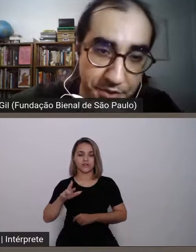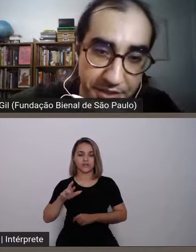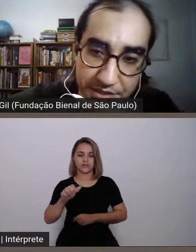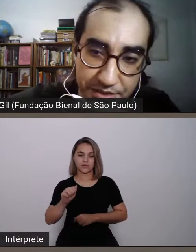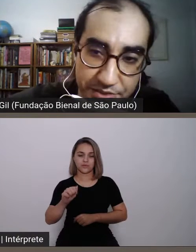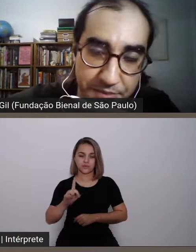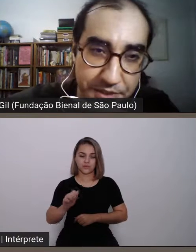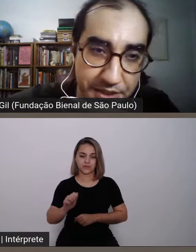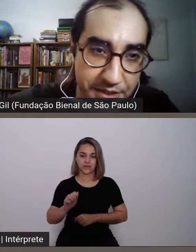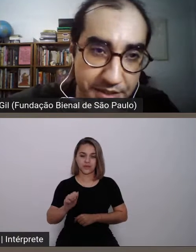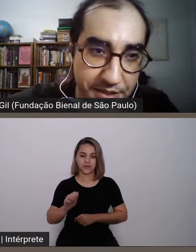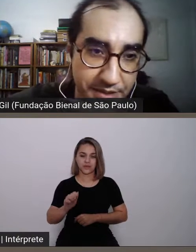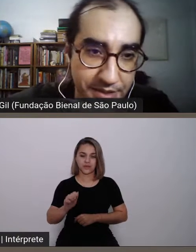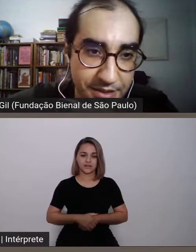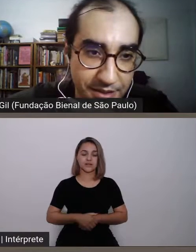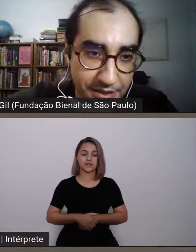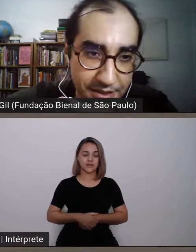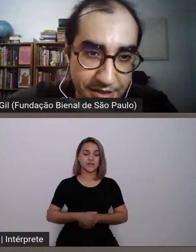momentos de poesia